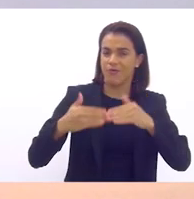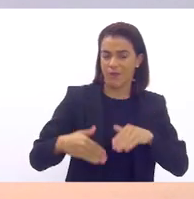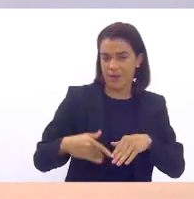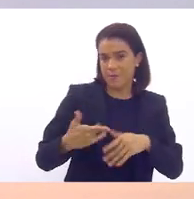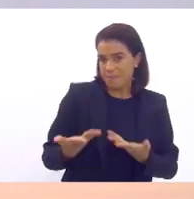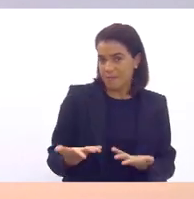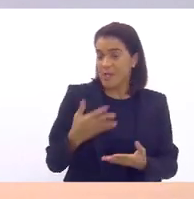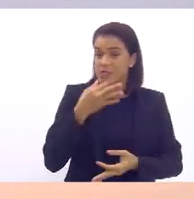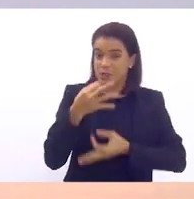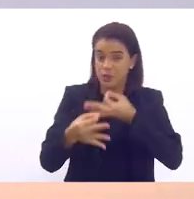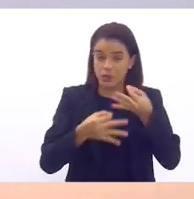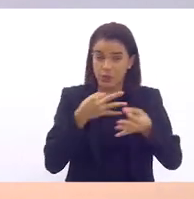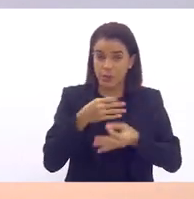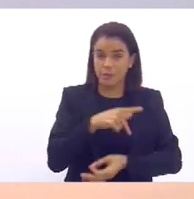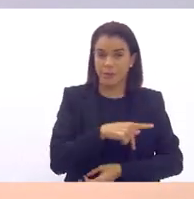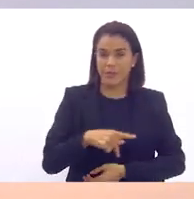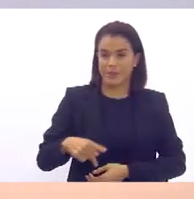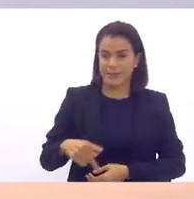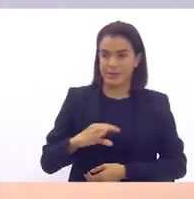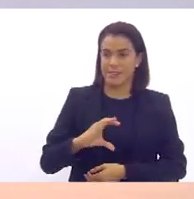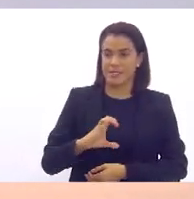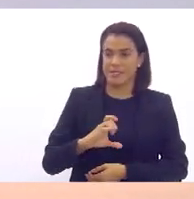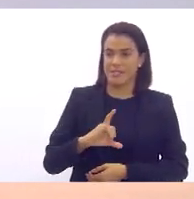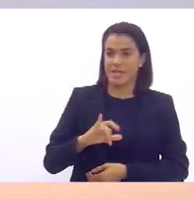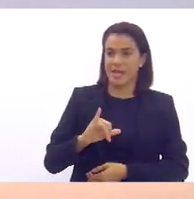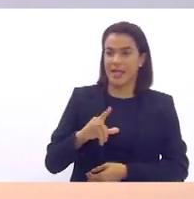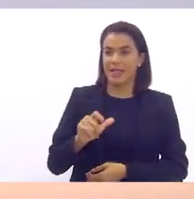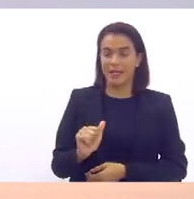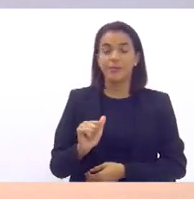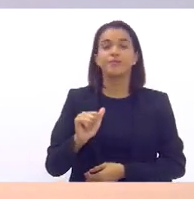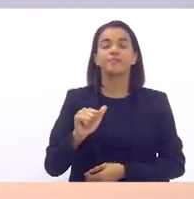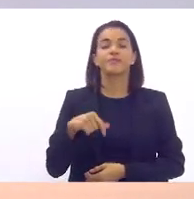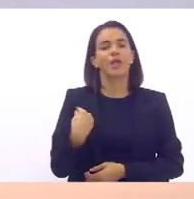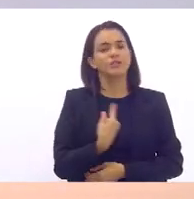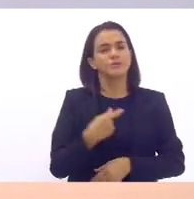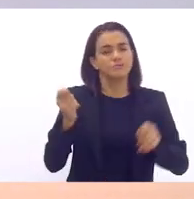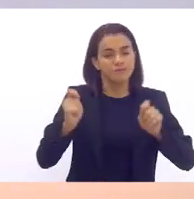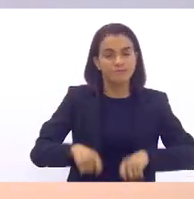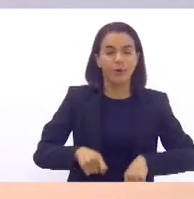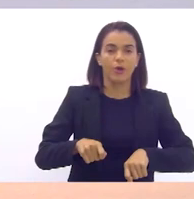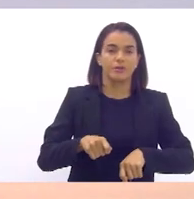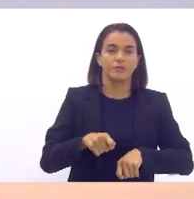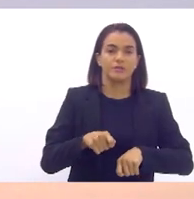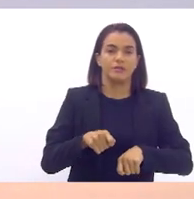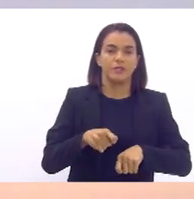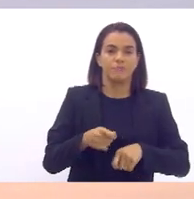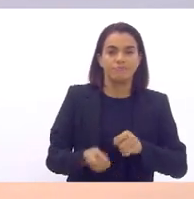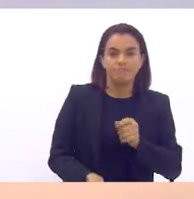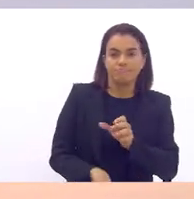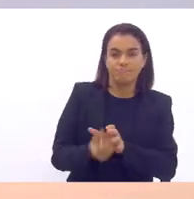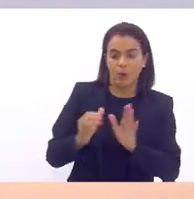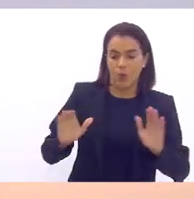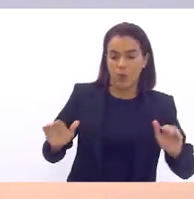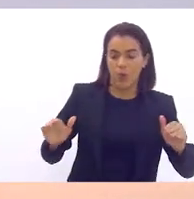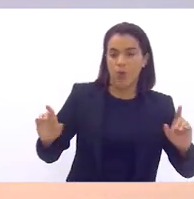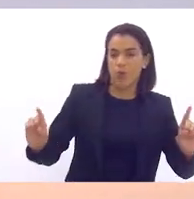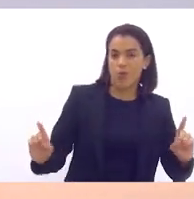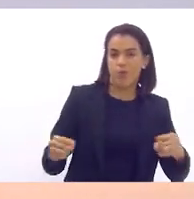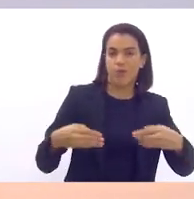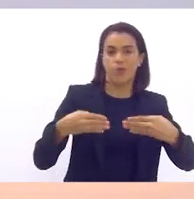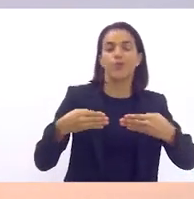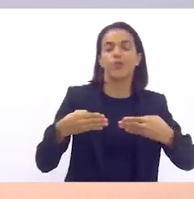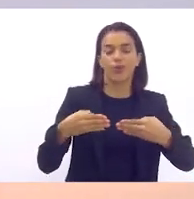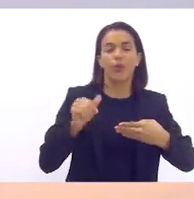sugestão Presidente Célia que a gente possa eh promover um encontro com o Governo do Estado